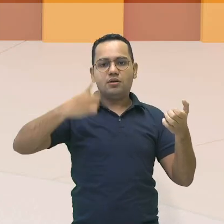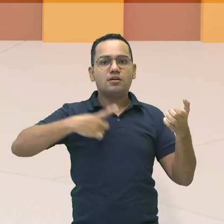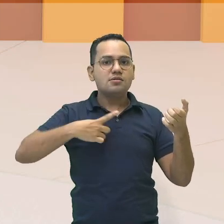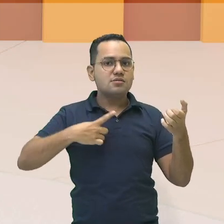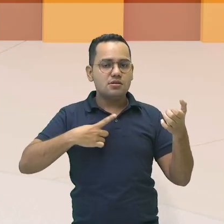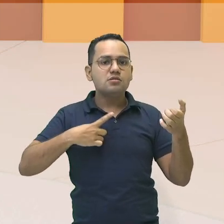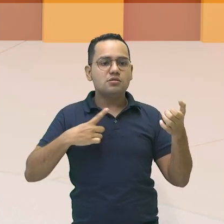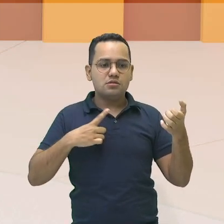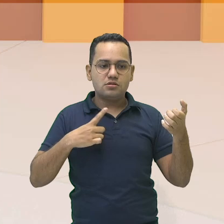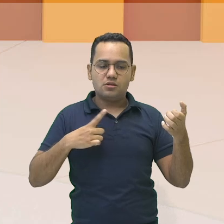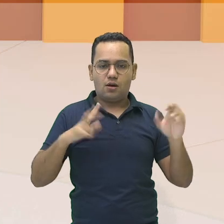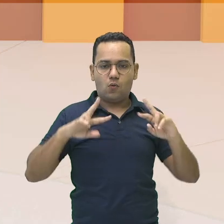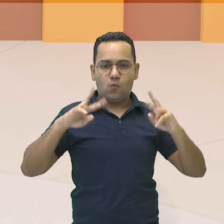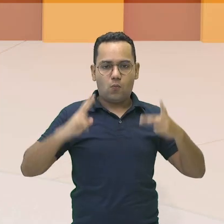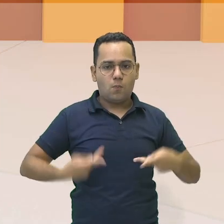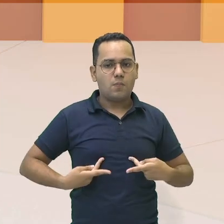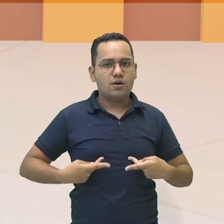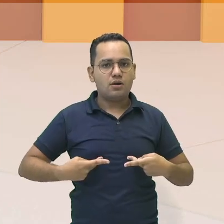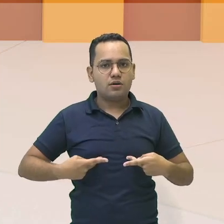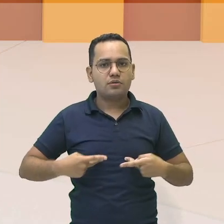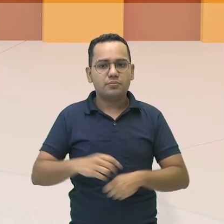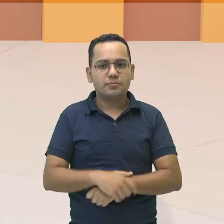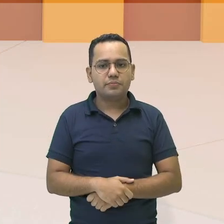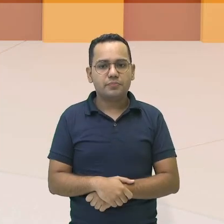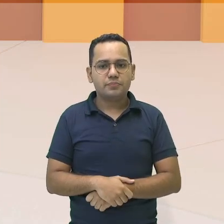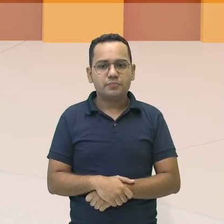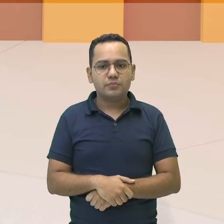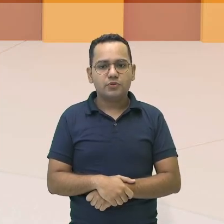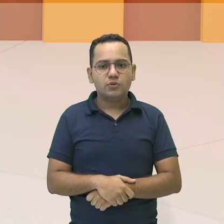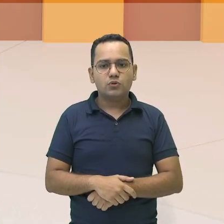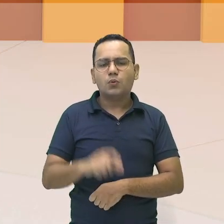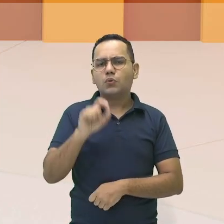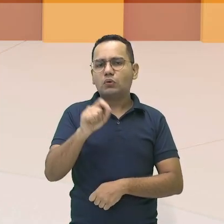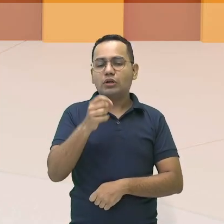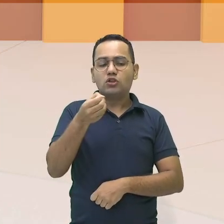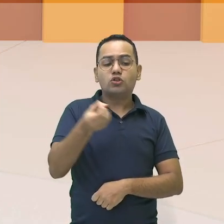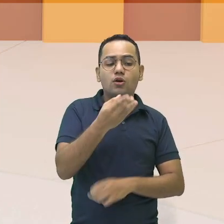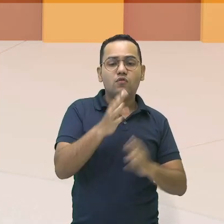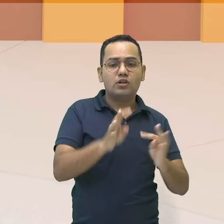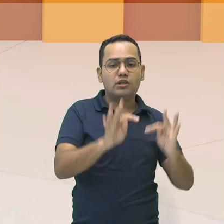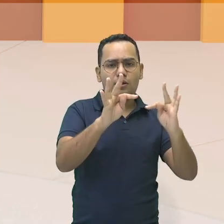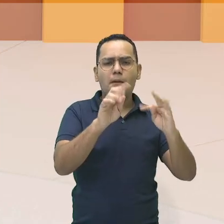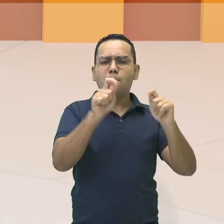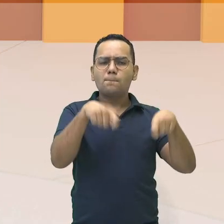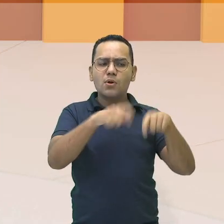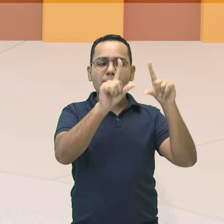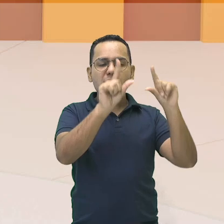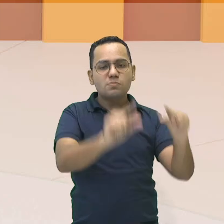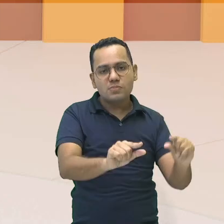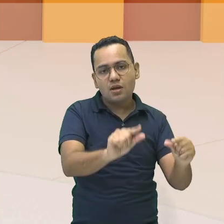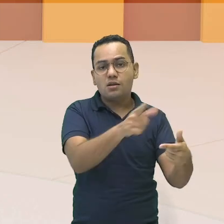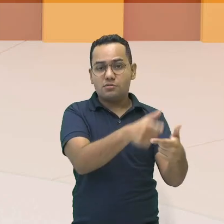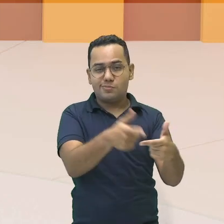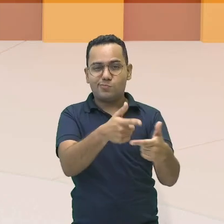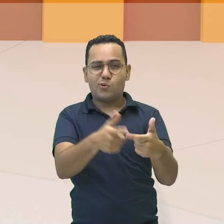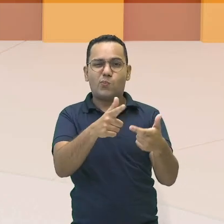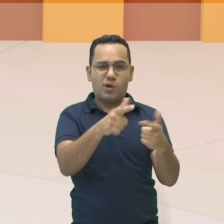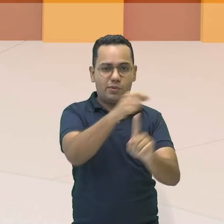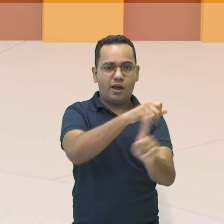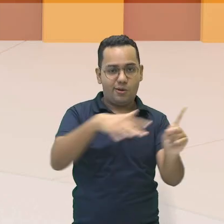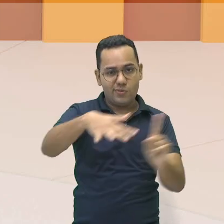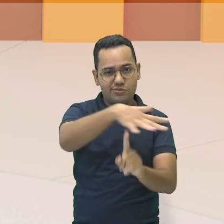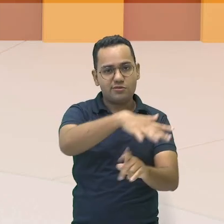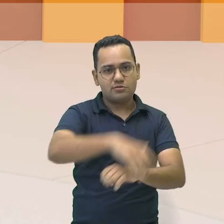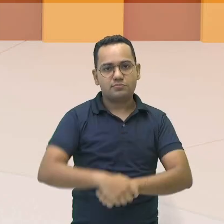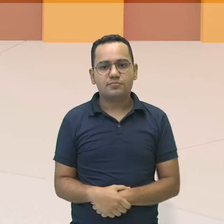com a natureza, não levou em consideração também o aparecimento de novas tecnologias que poderiam minimizar esses impactos